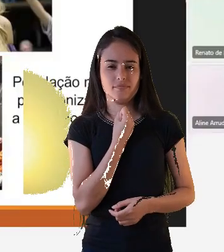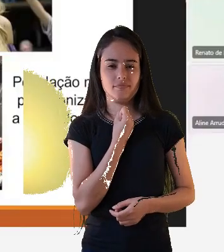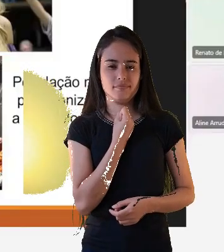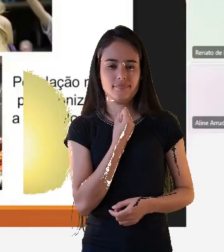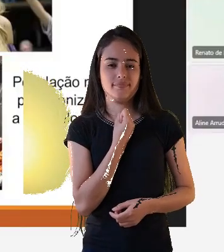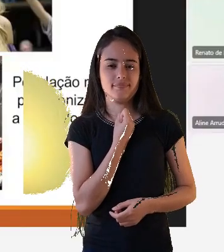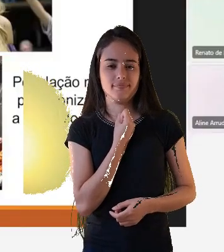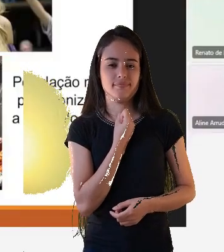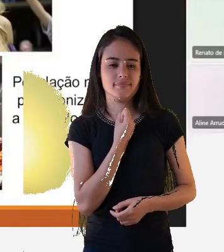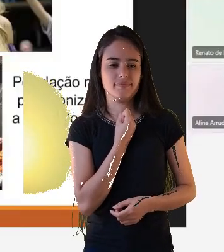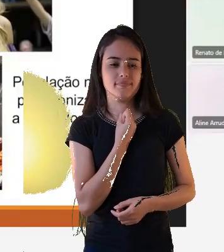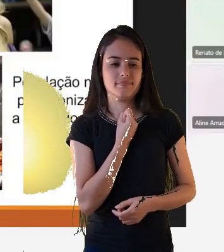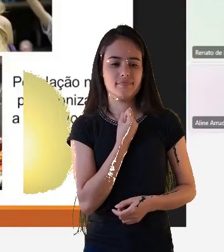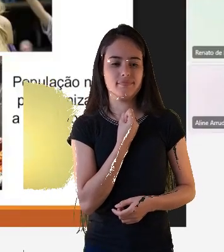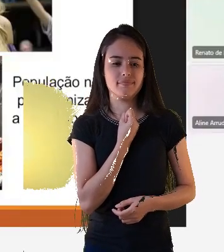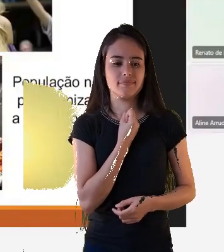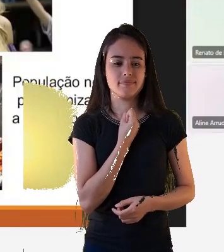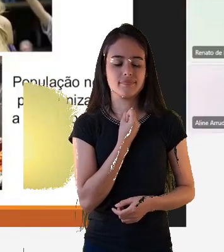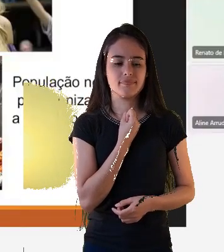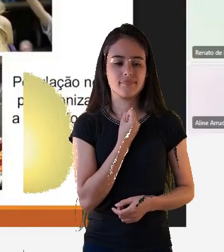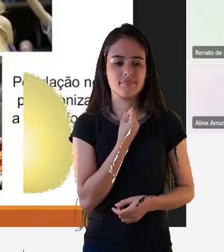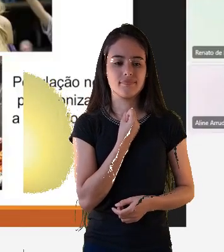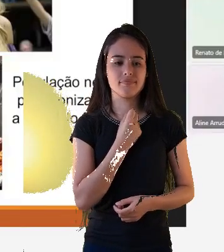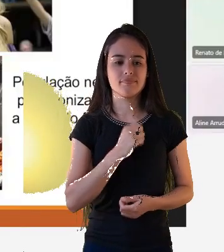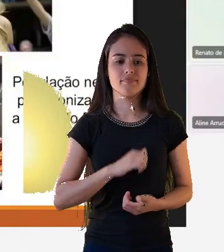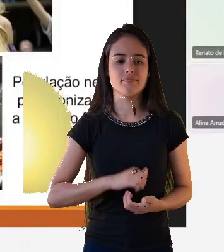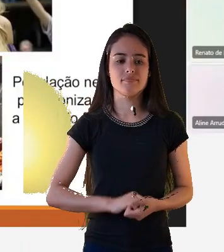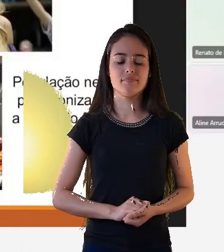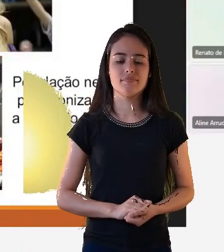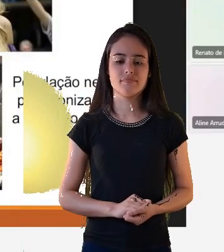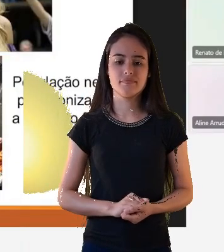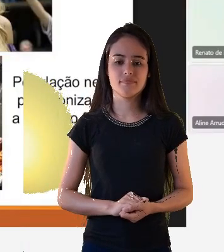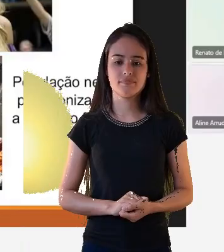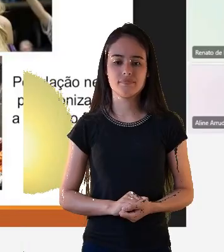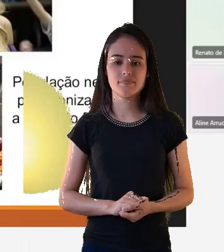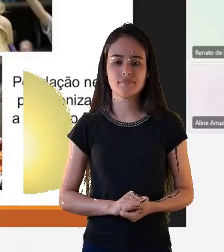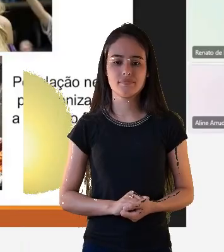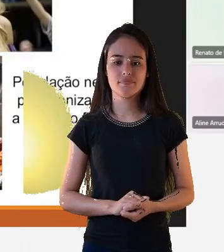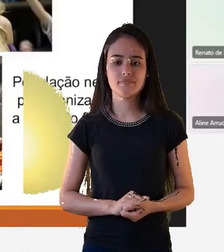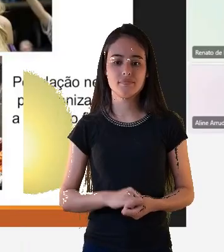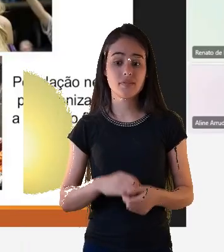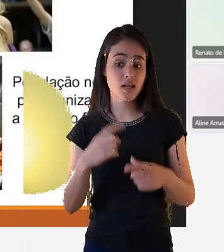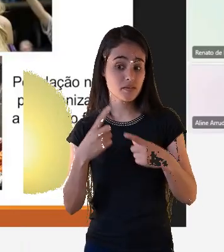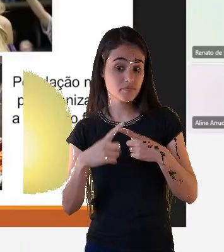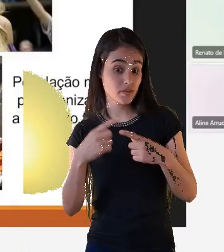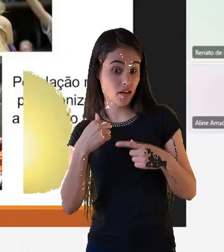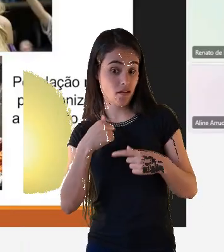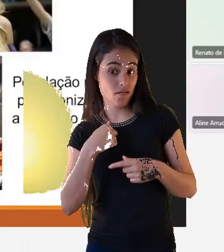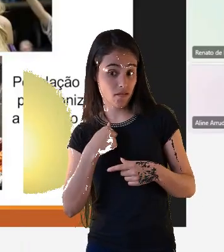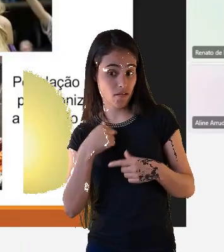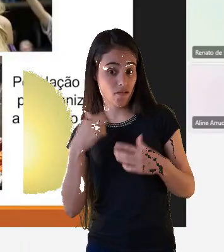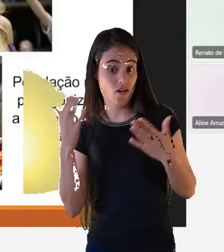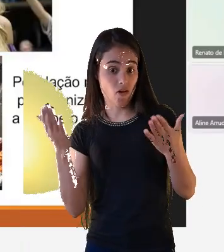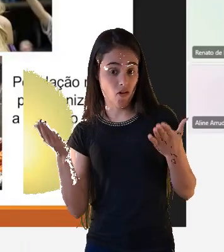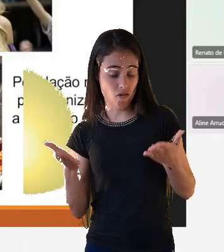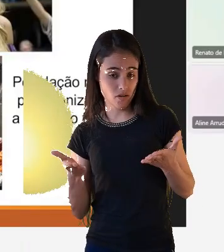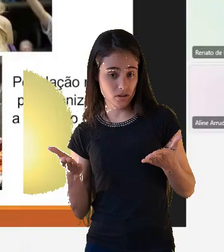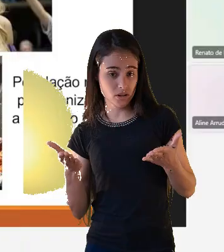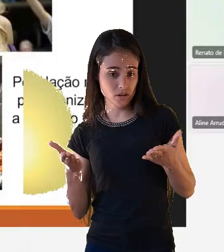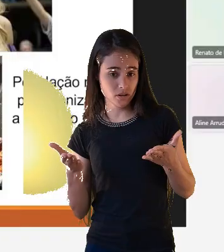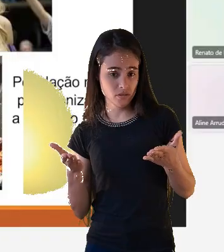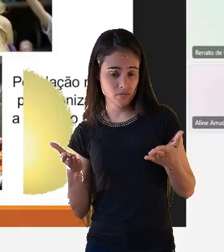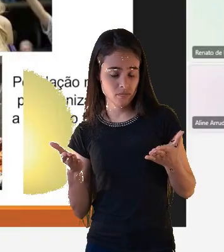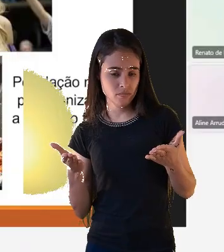ano passado aqui, mas isso é algo que eu falo muito, assim, né? Que eu hoje, né? Eu ocupo